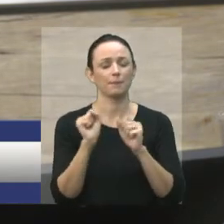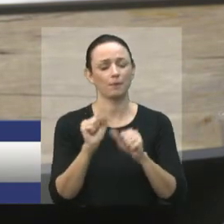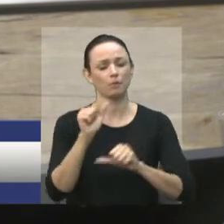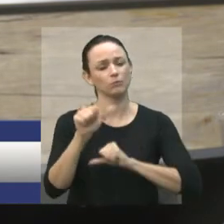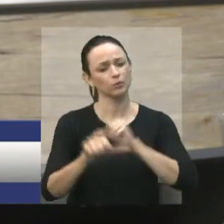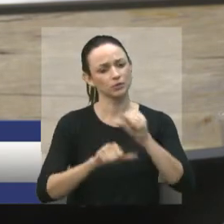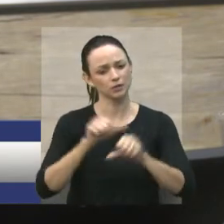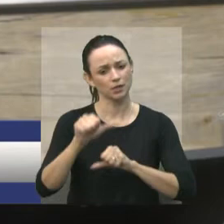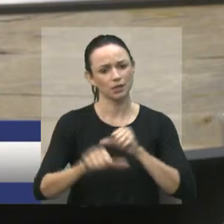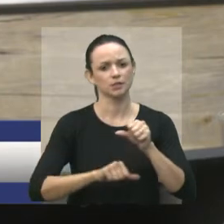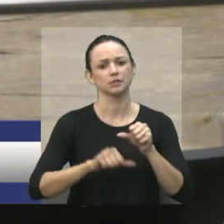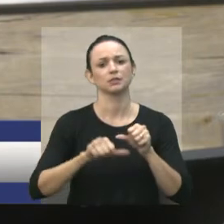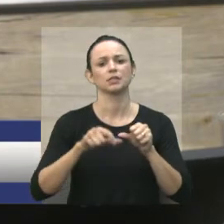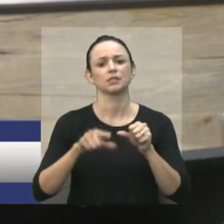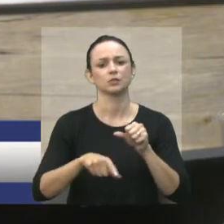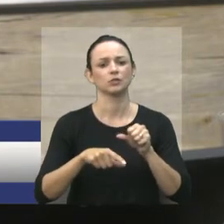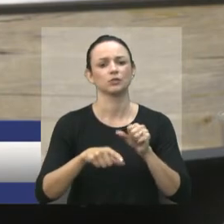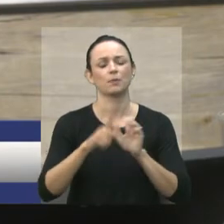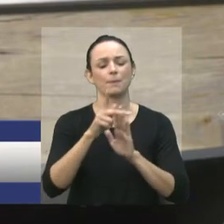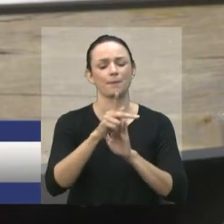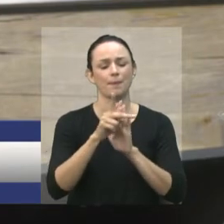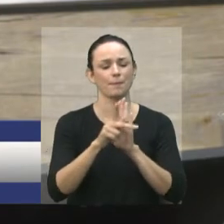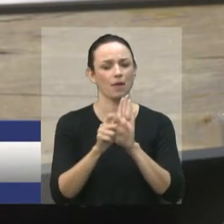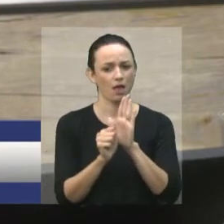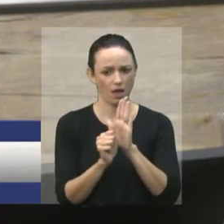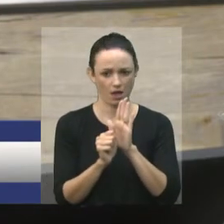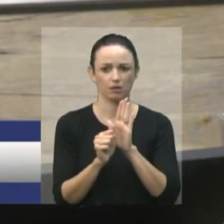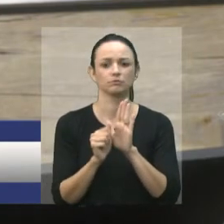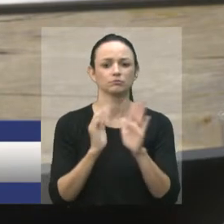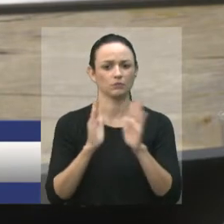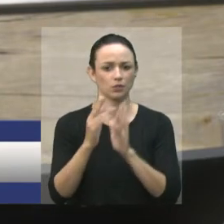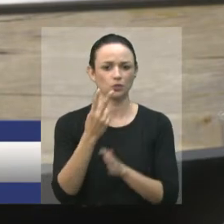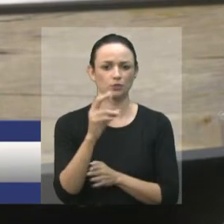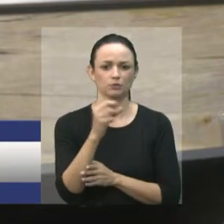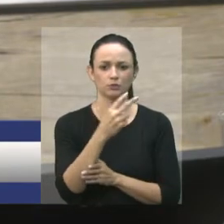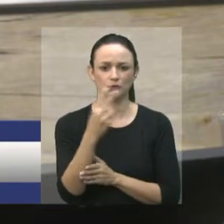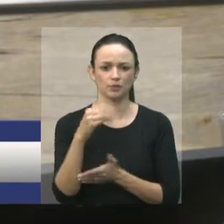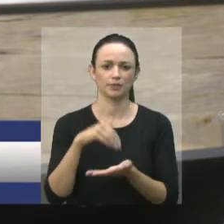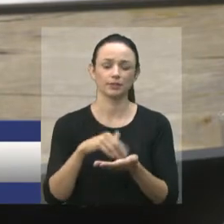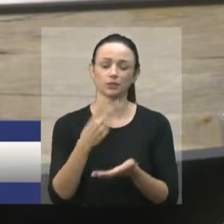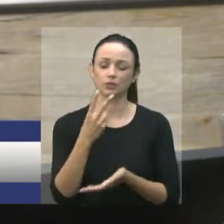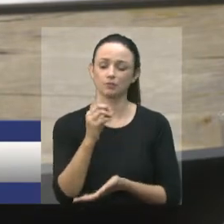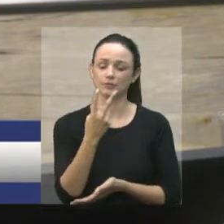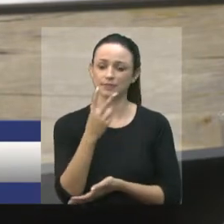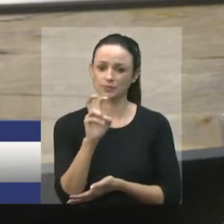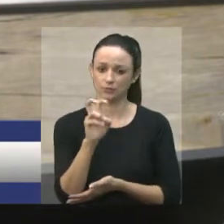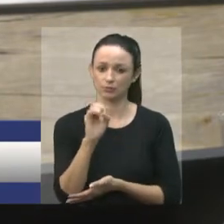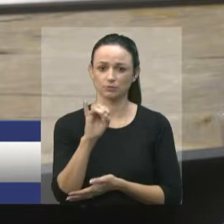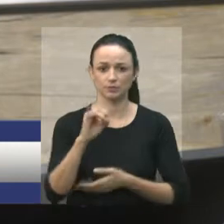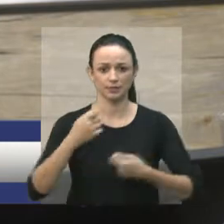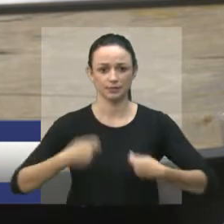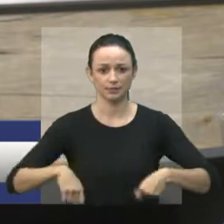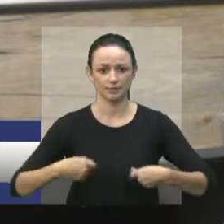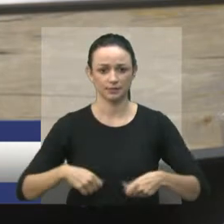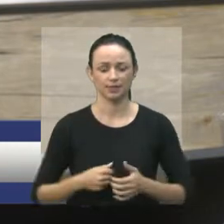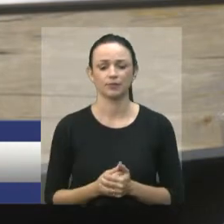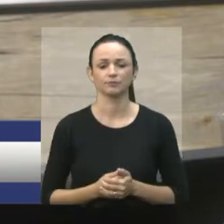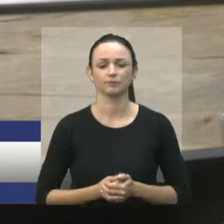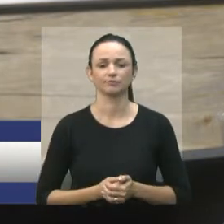como promovidas as alterações no plano plurianual para o período de 2022 a 2025, se forem